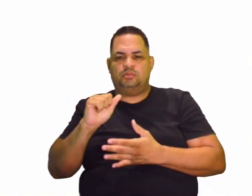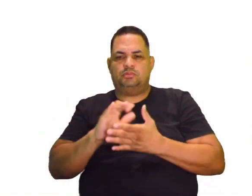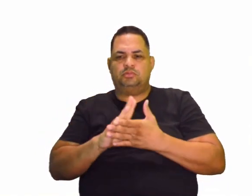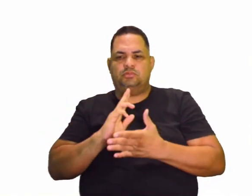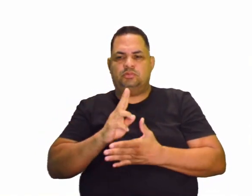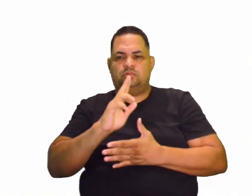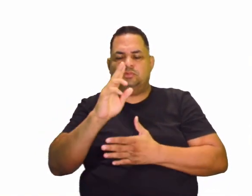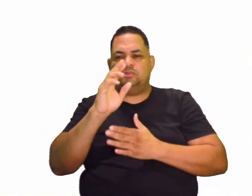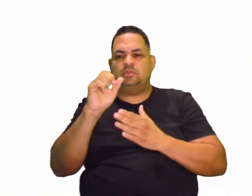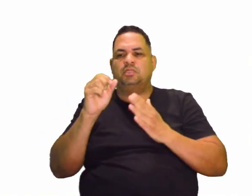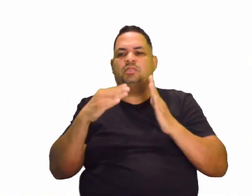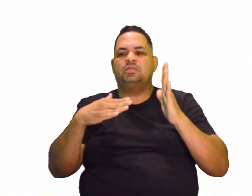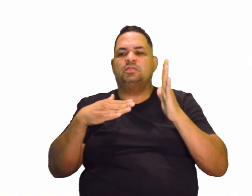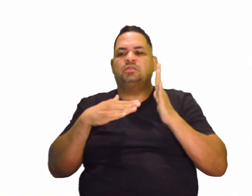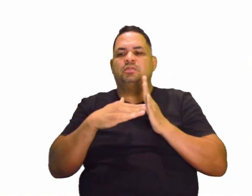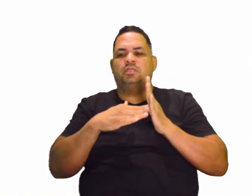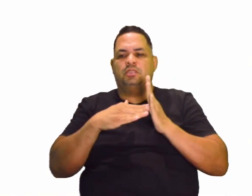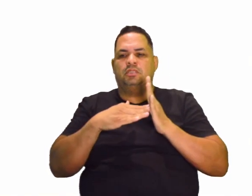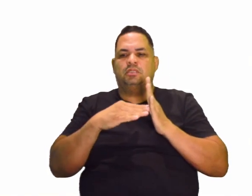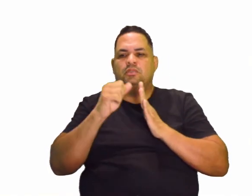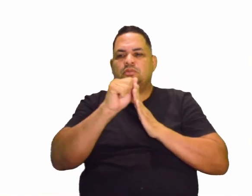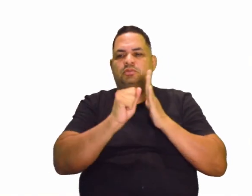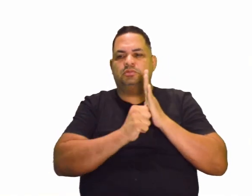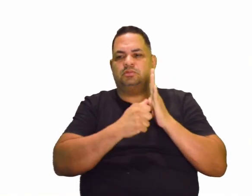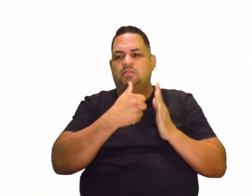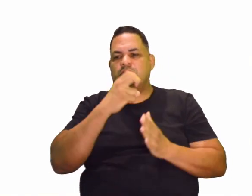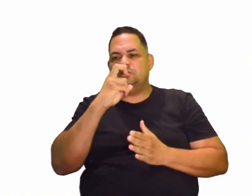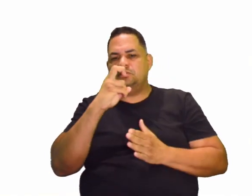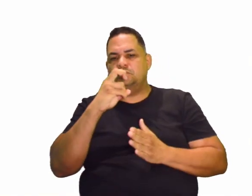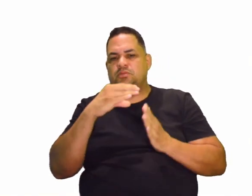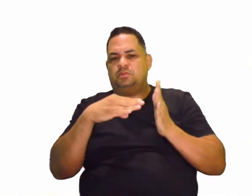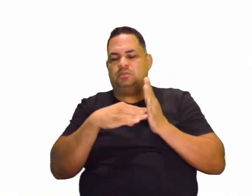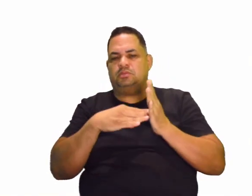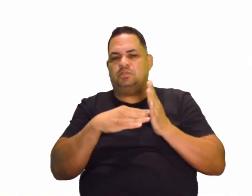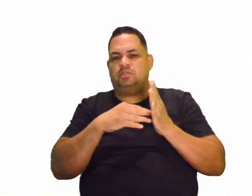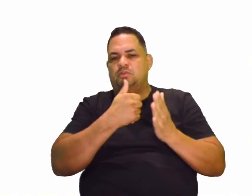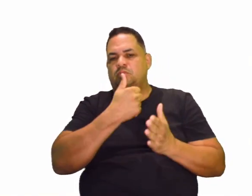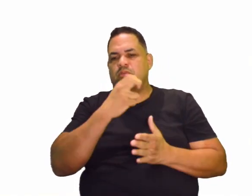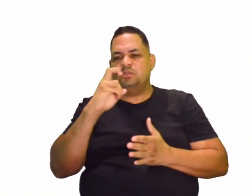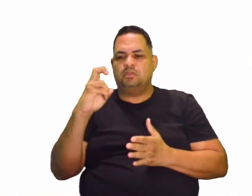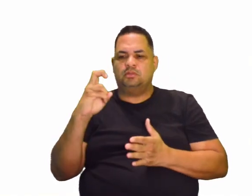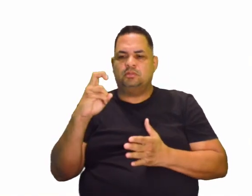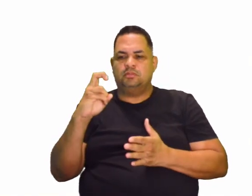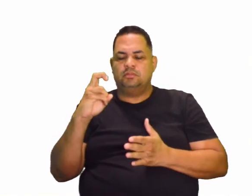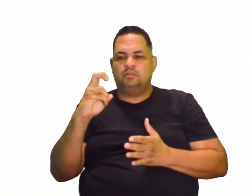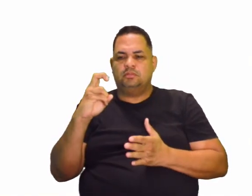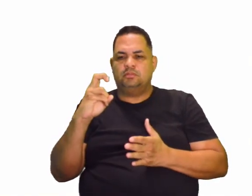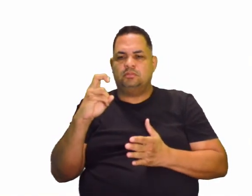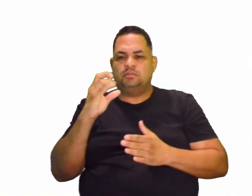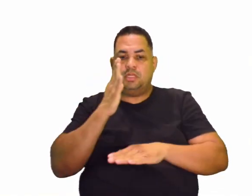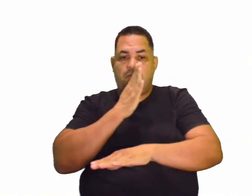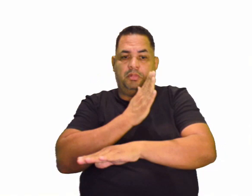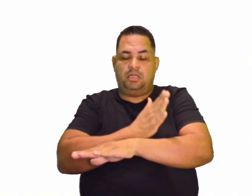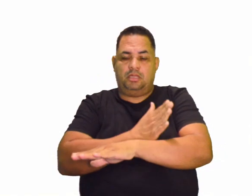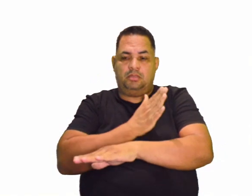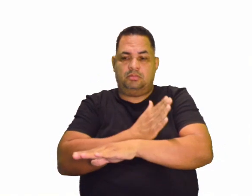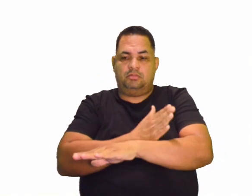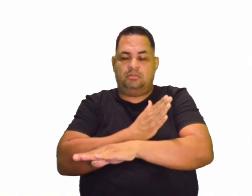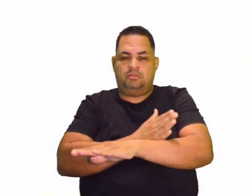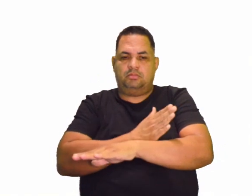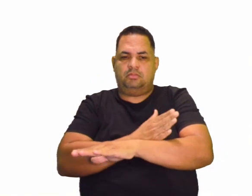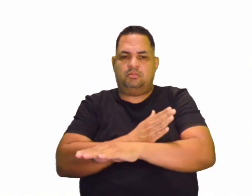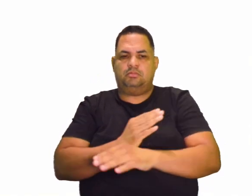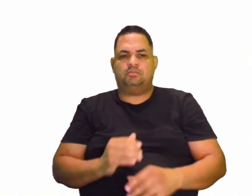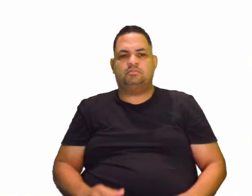os séculos de 5 ao século XV, na era medieval. Aqui,